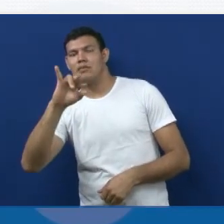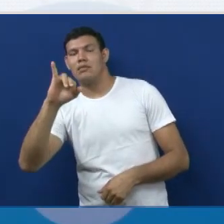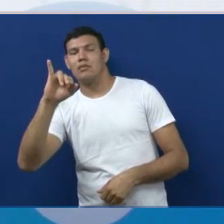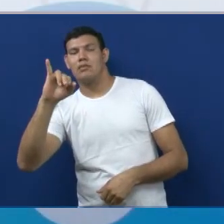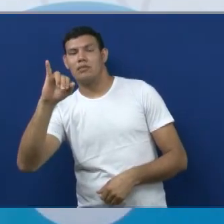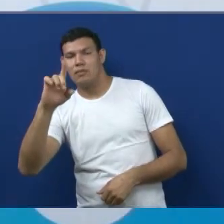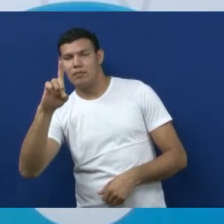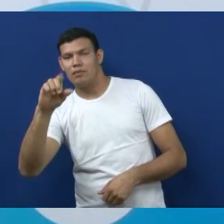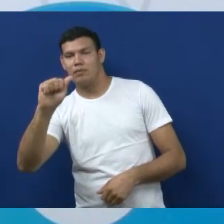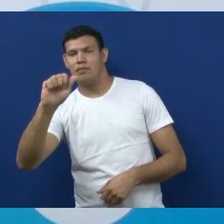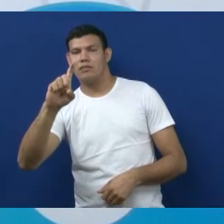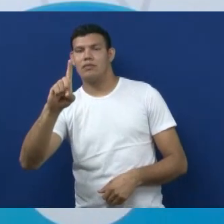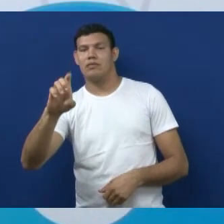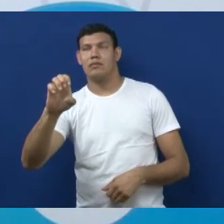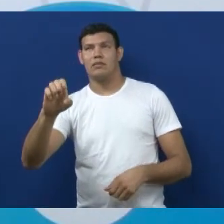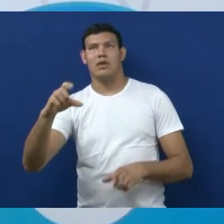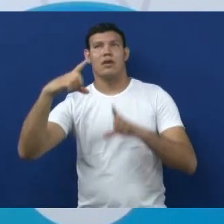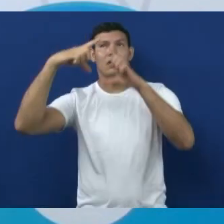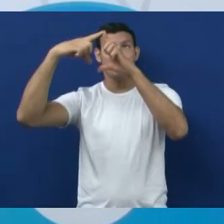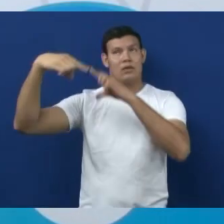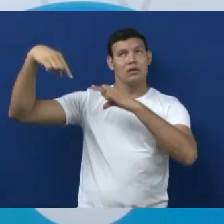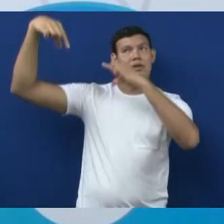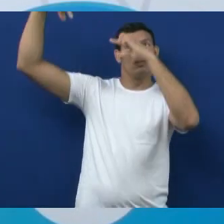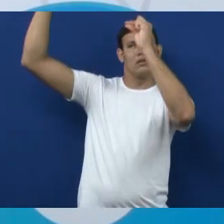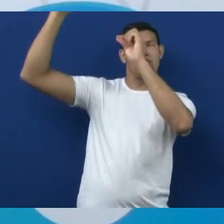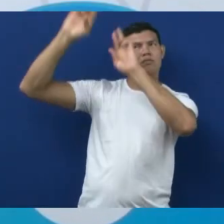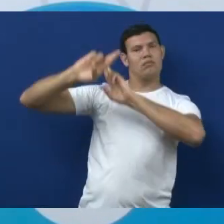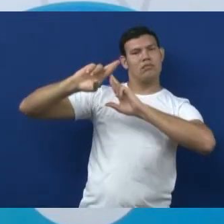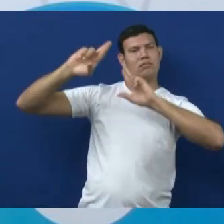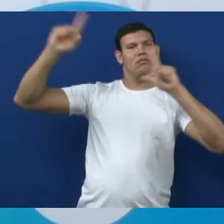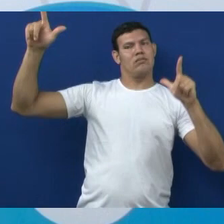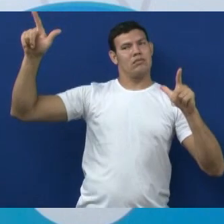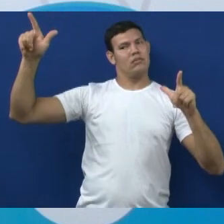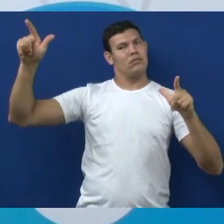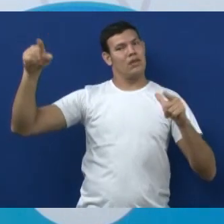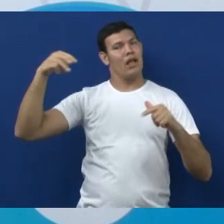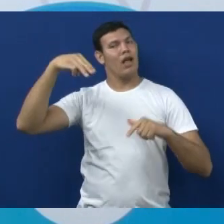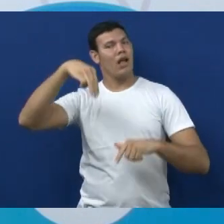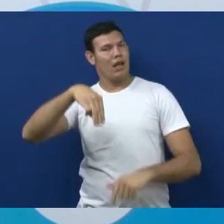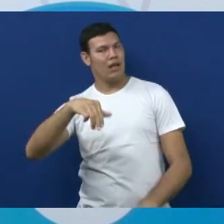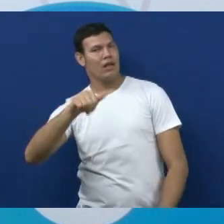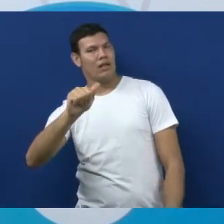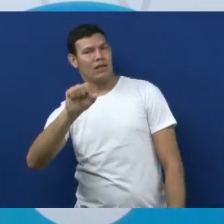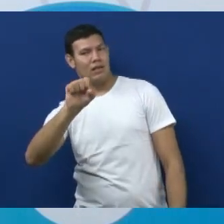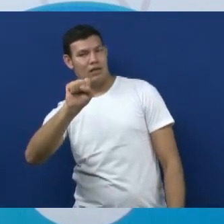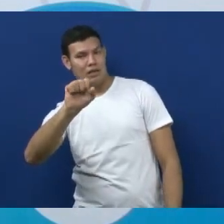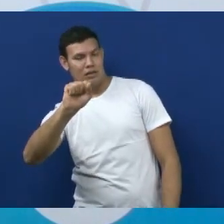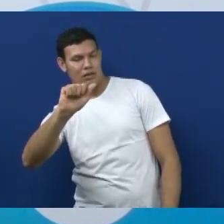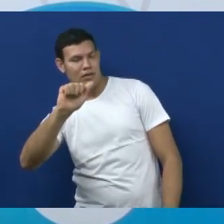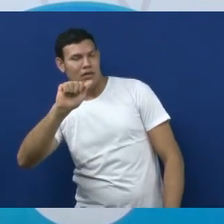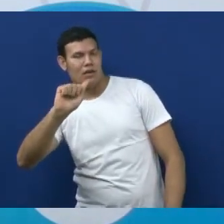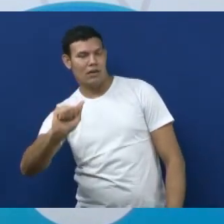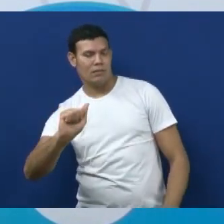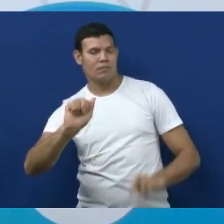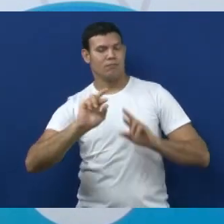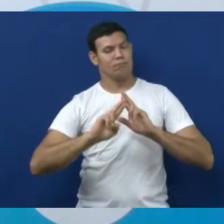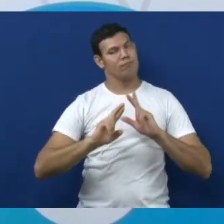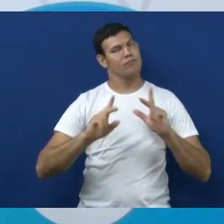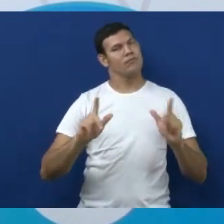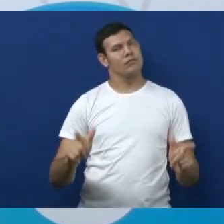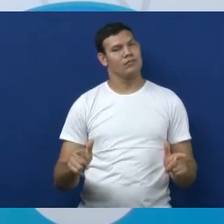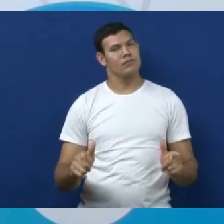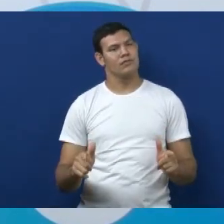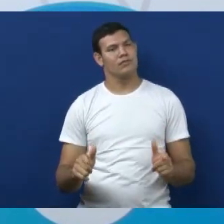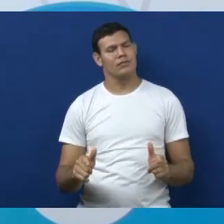peso dos astronautas é outro, mas a sua massa é a mesma. Então esse exemplo deixa bem claro para a gente, dá